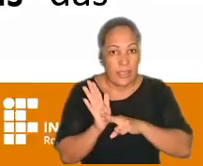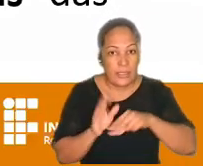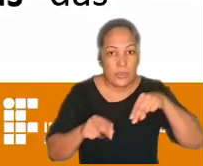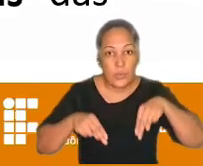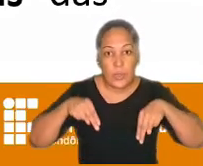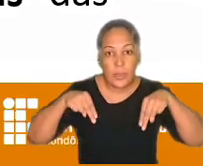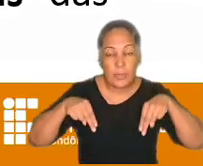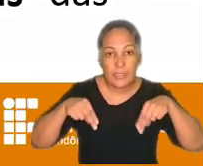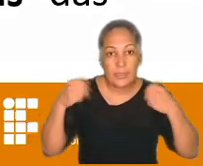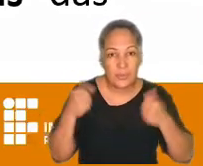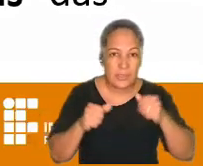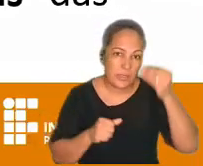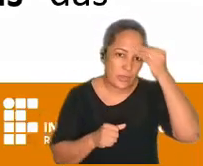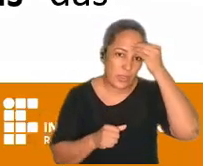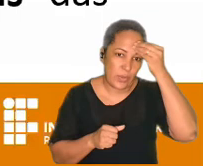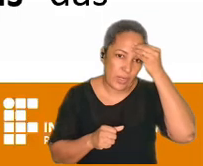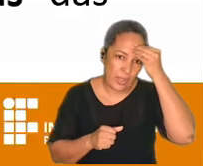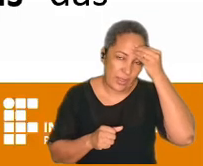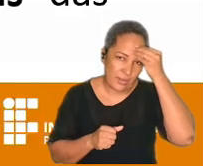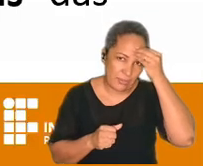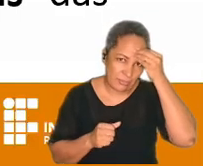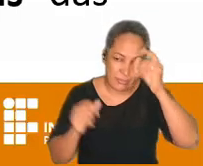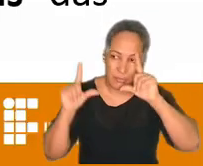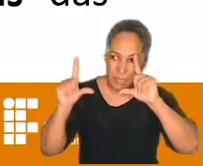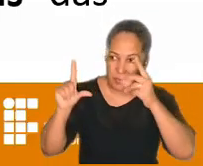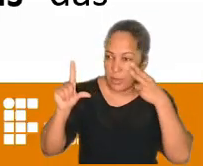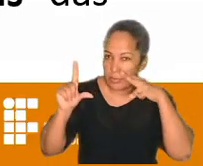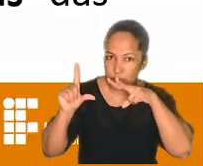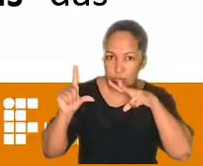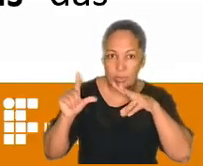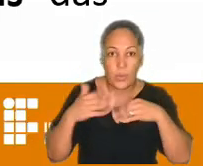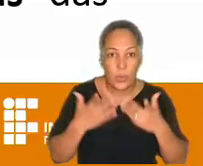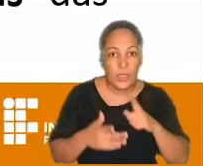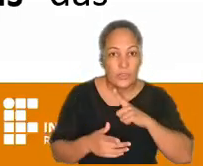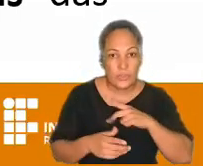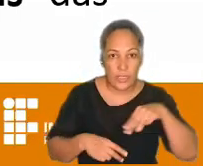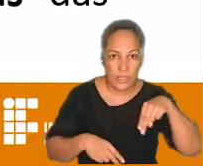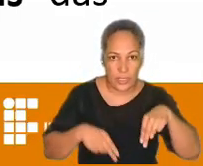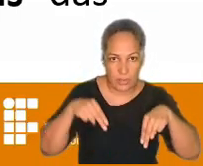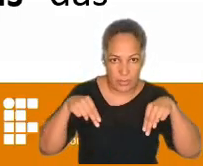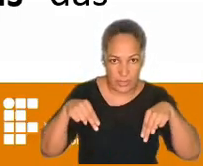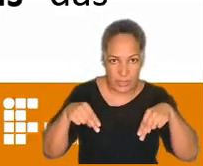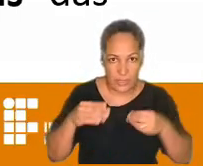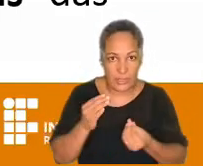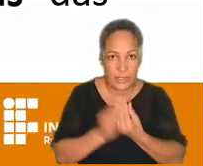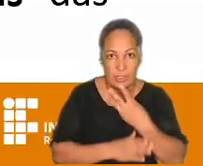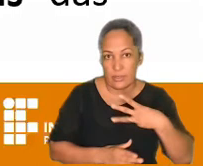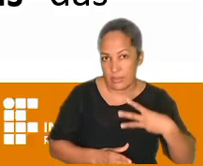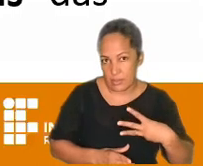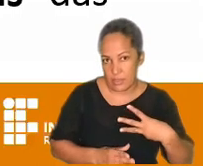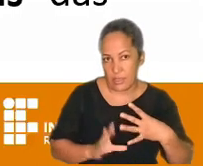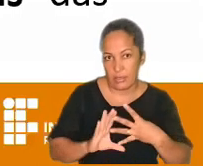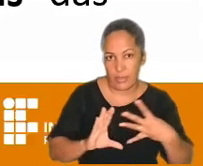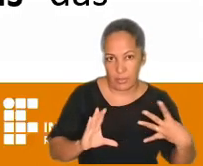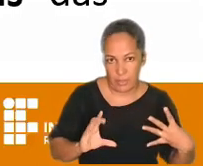Regras do N para N, regras que eu tenho que decorar, pregar na porta da geladeira. Quando houver N para N, cria-se a